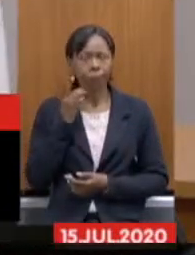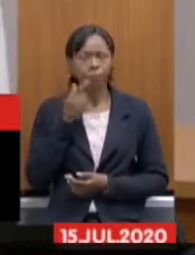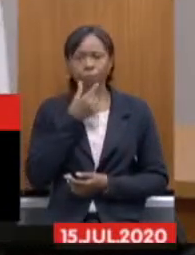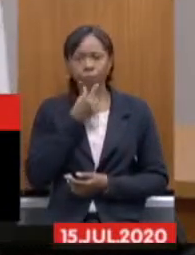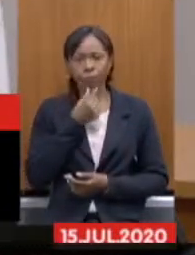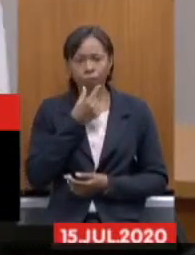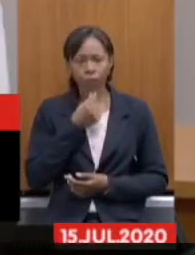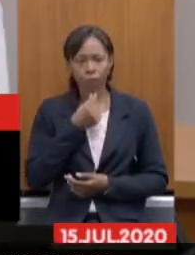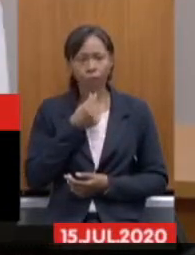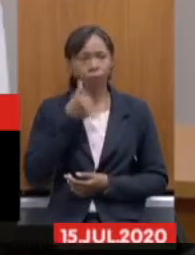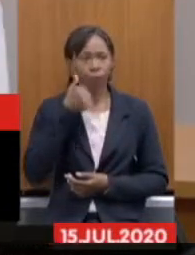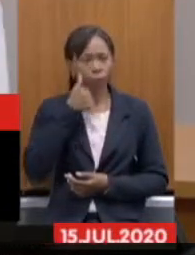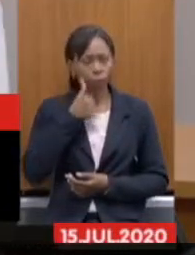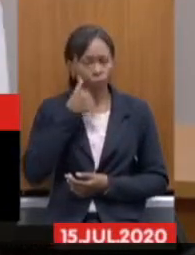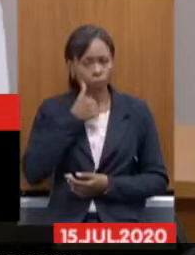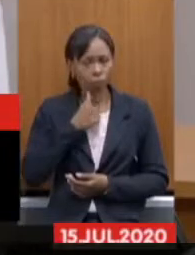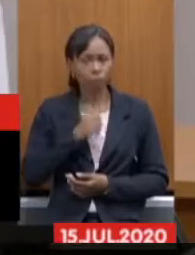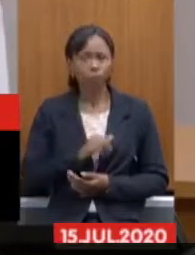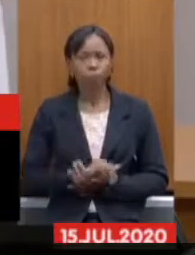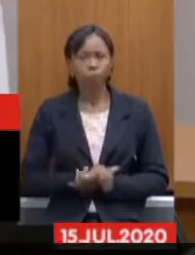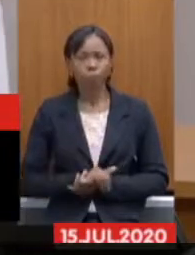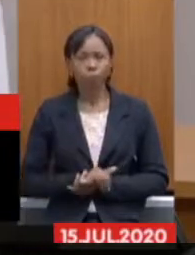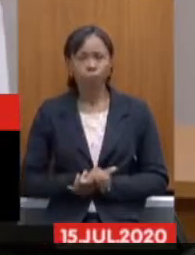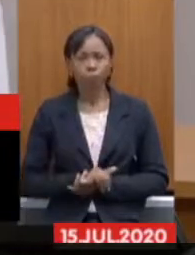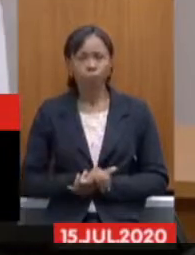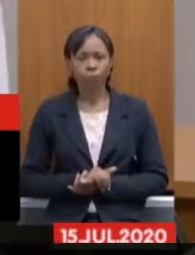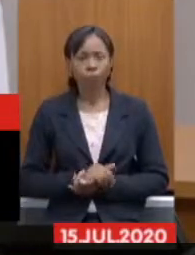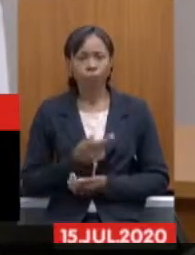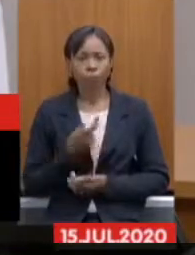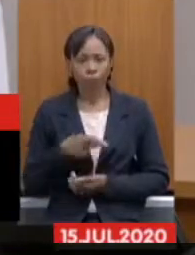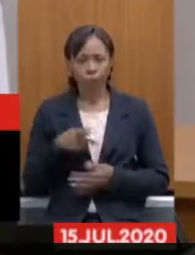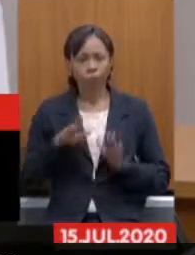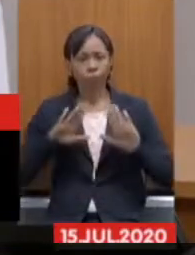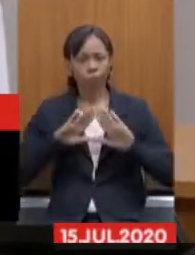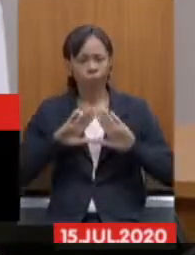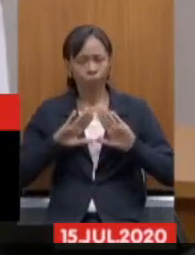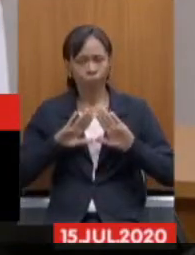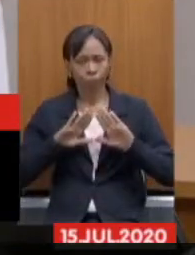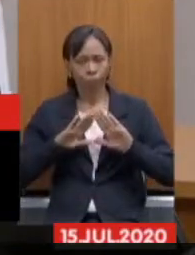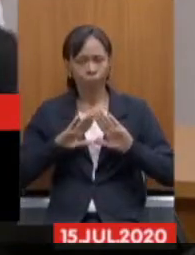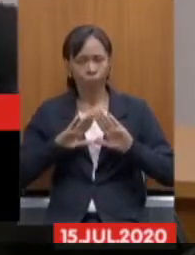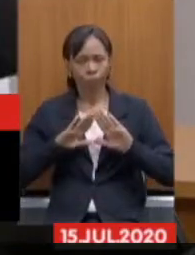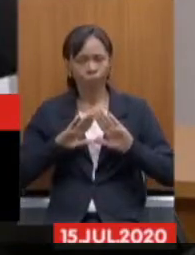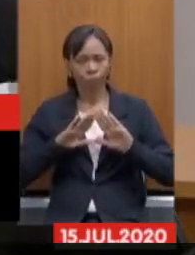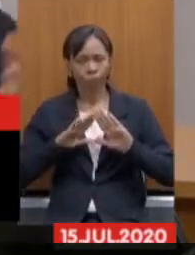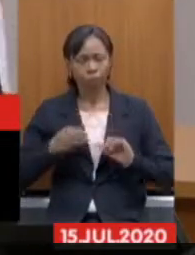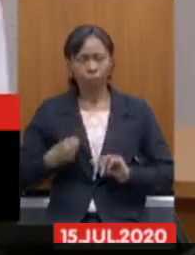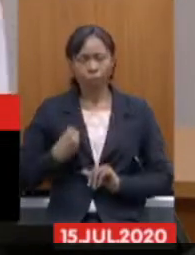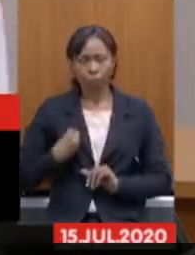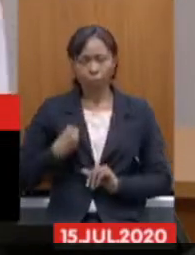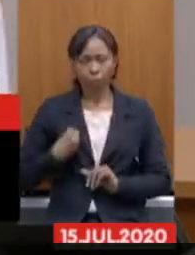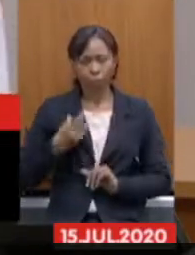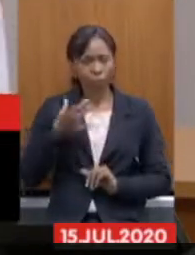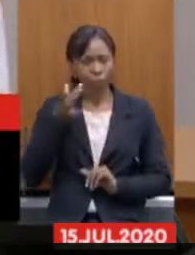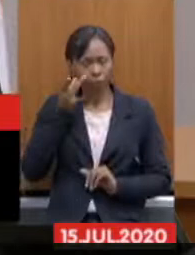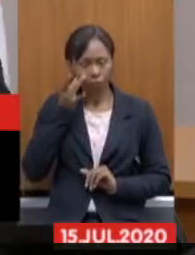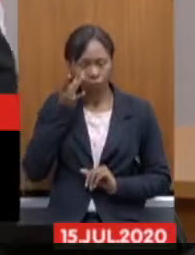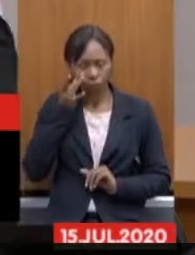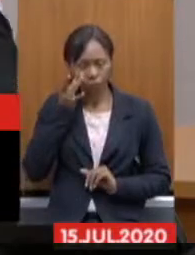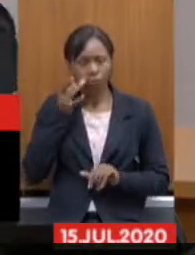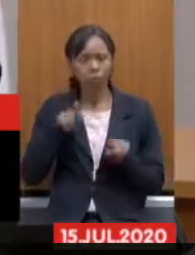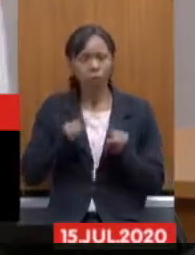simus deputados da assembleia de minas gerais estão presentes aqui